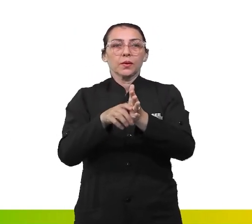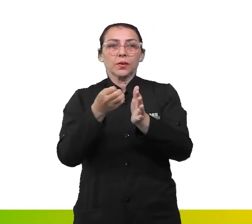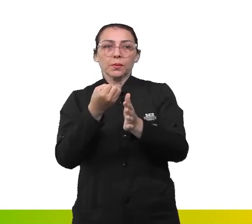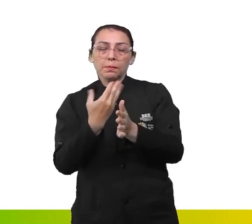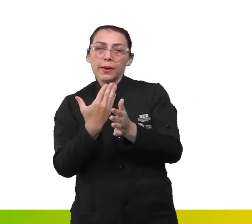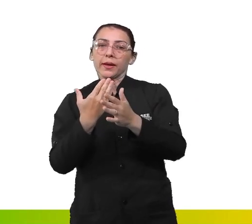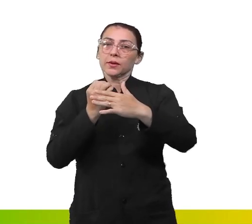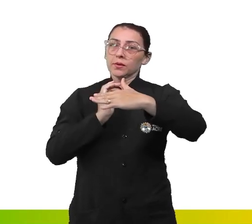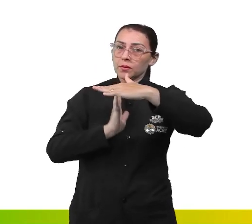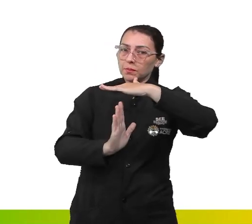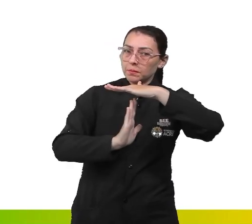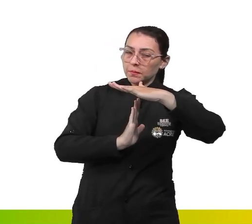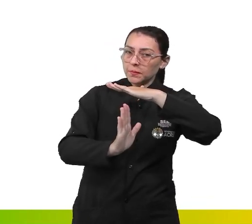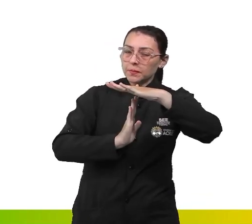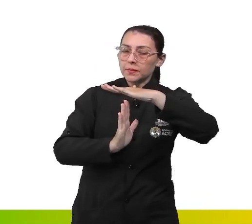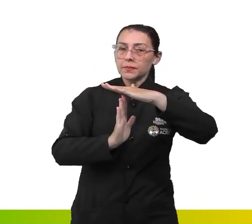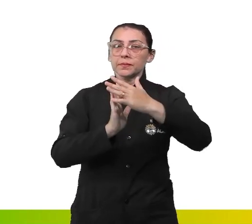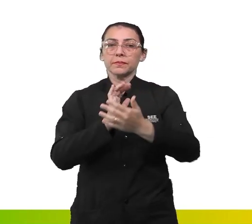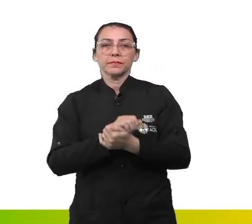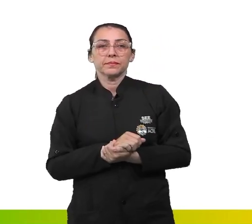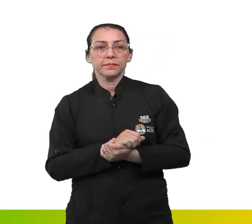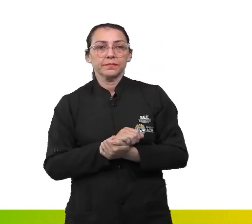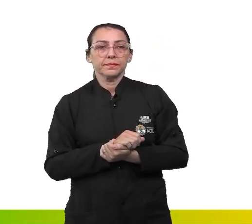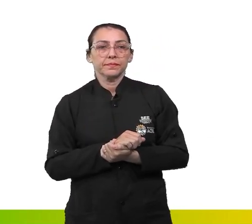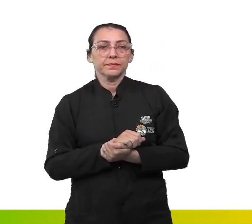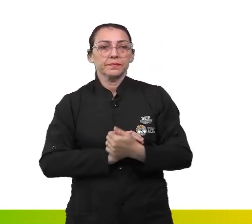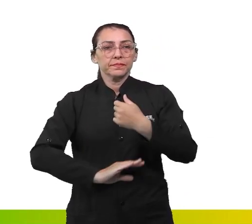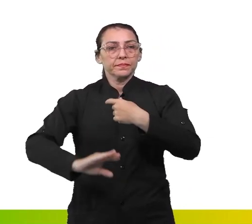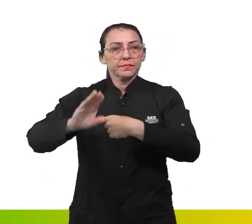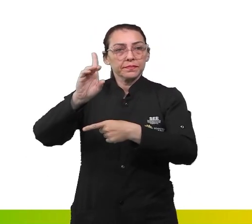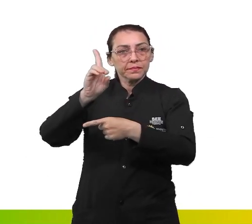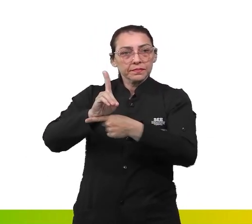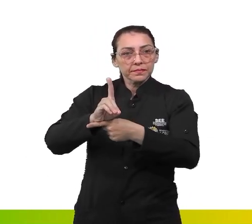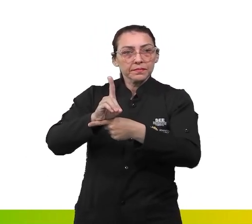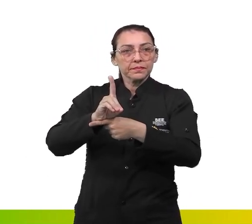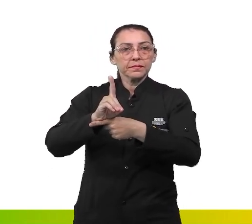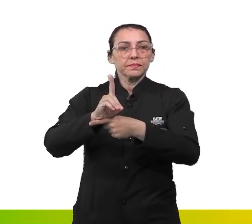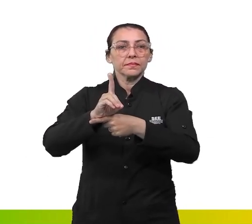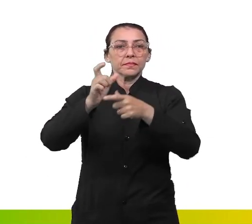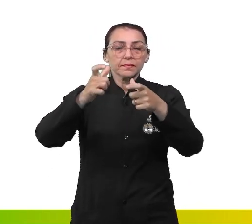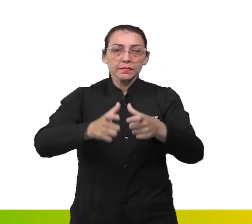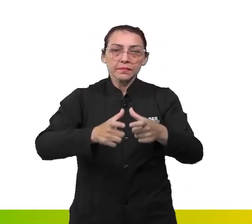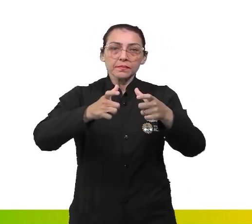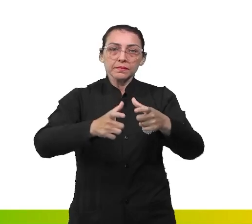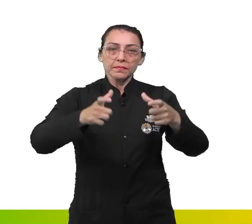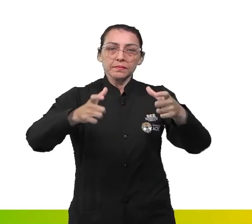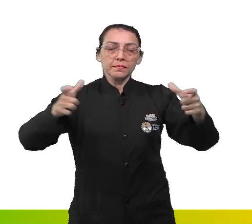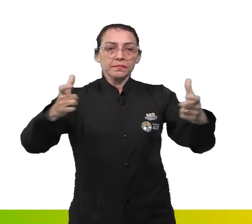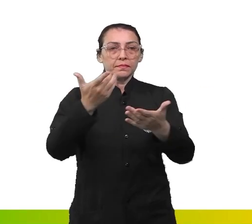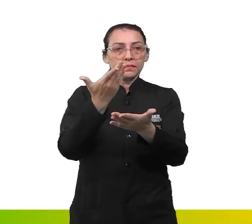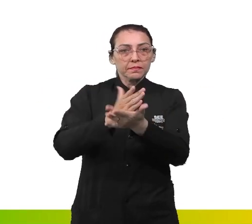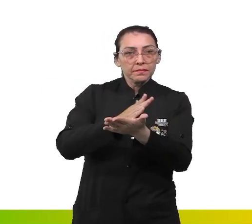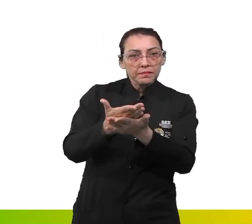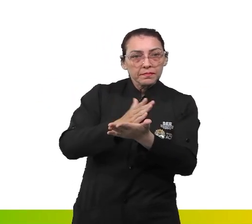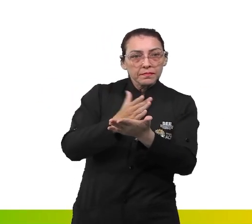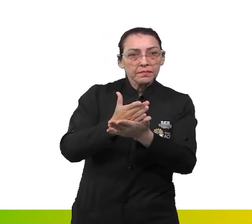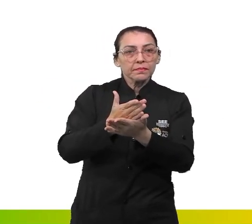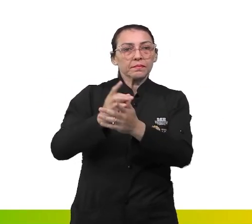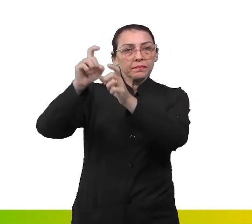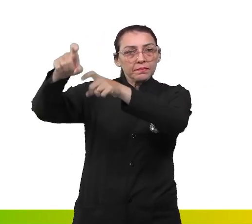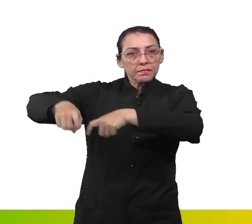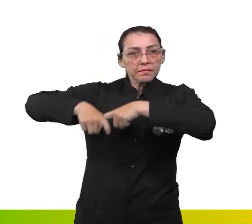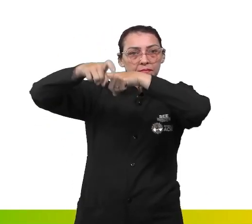o acautelamento dos bens dos imigrantes. Letra D, a expansão da